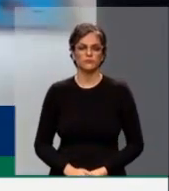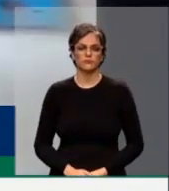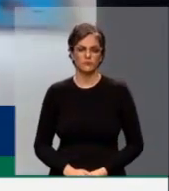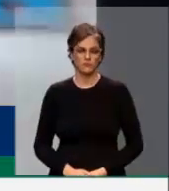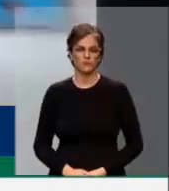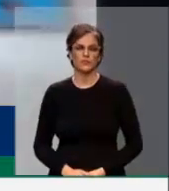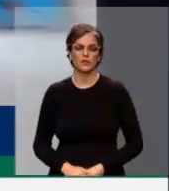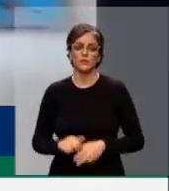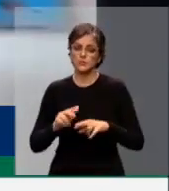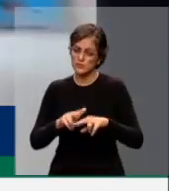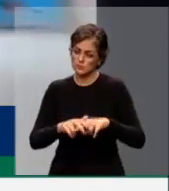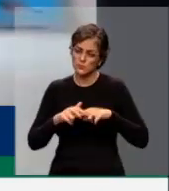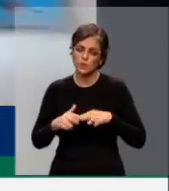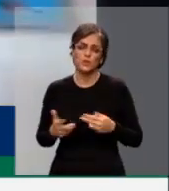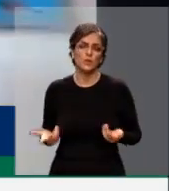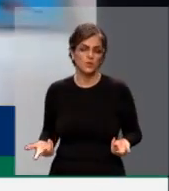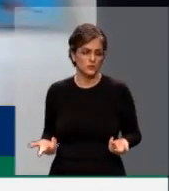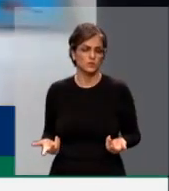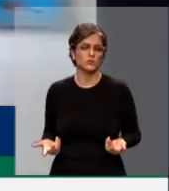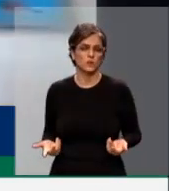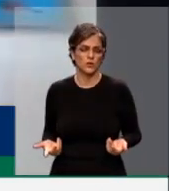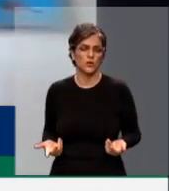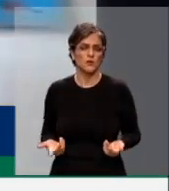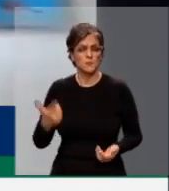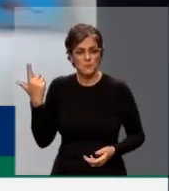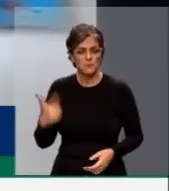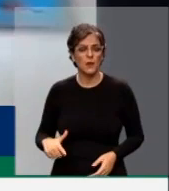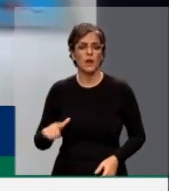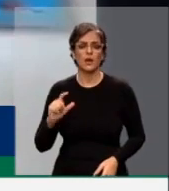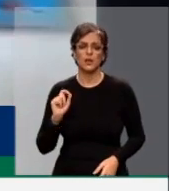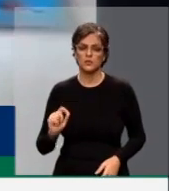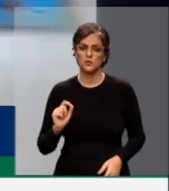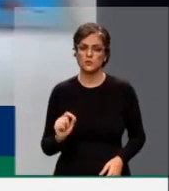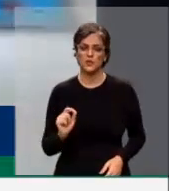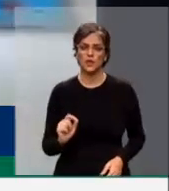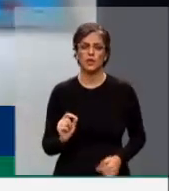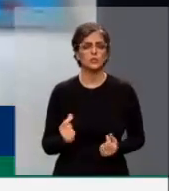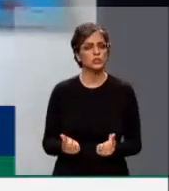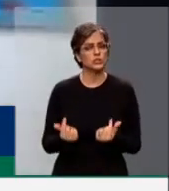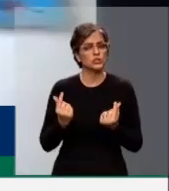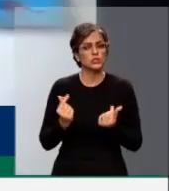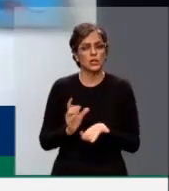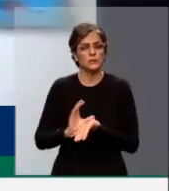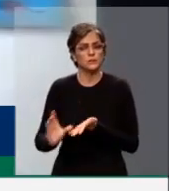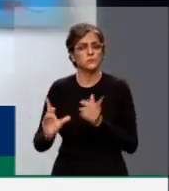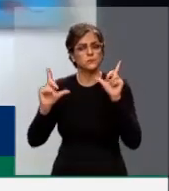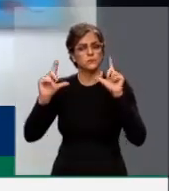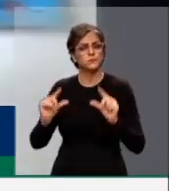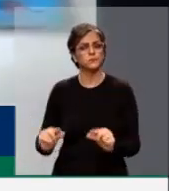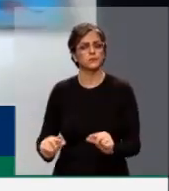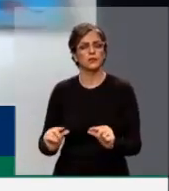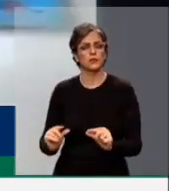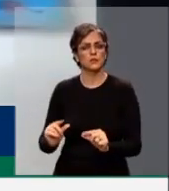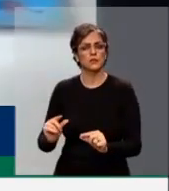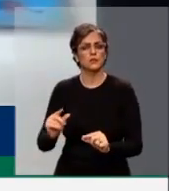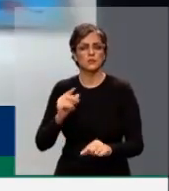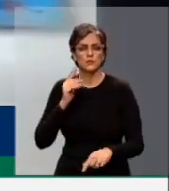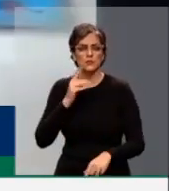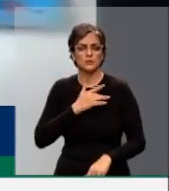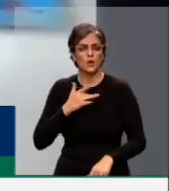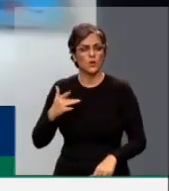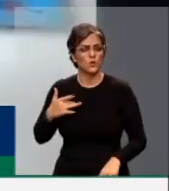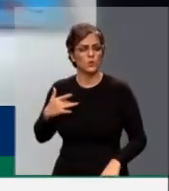isso e o desfinanciamento, entendeu, das políticas de saúde e,